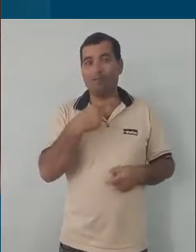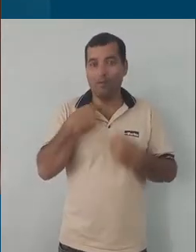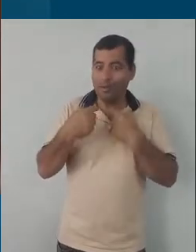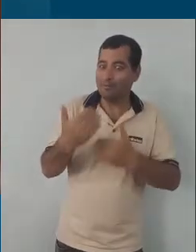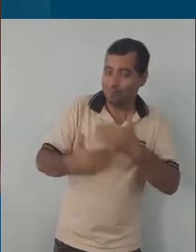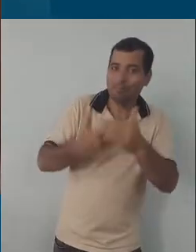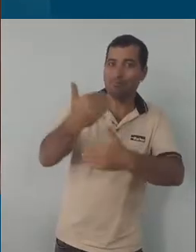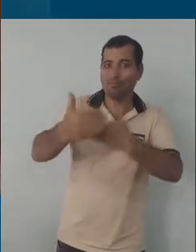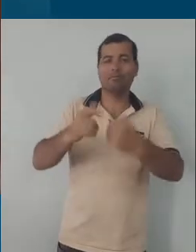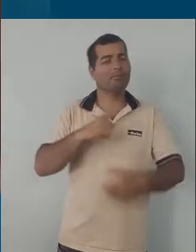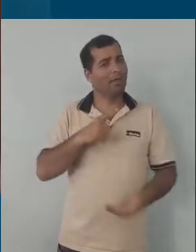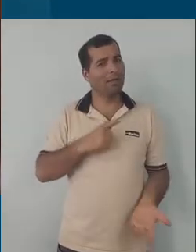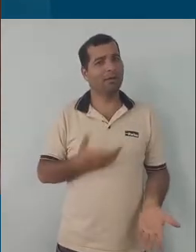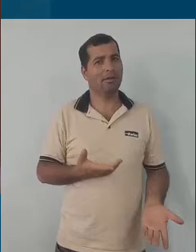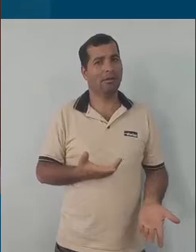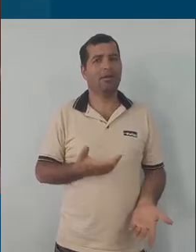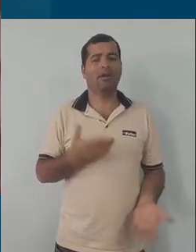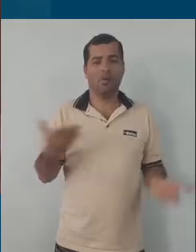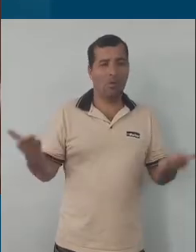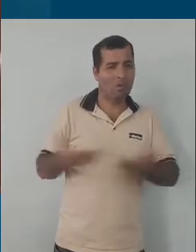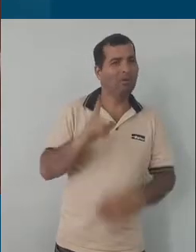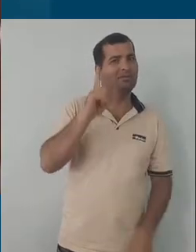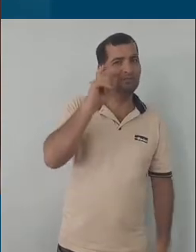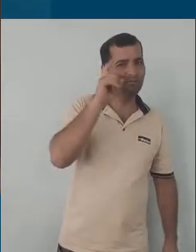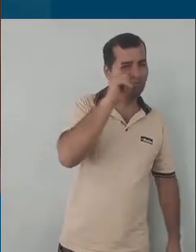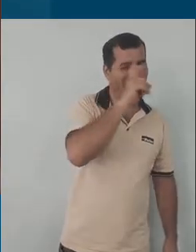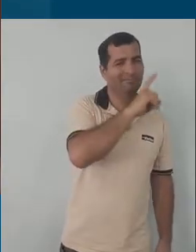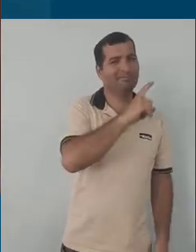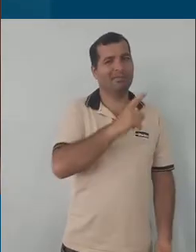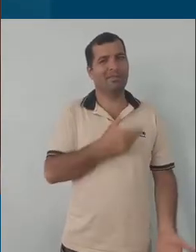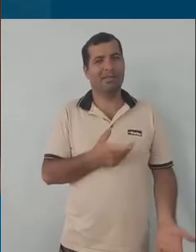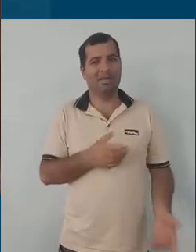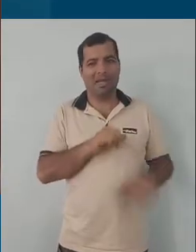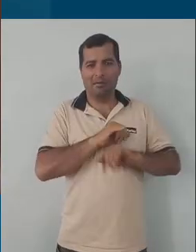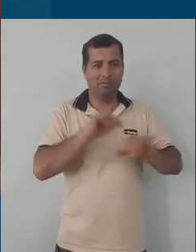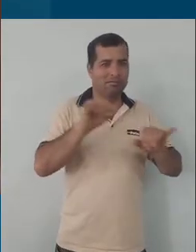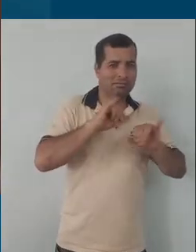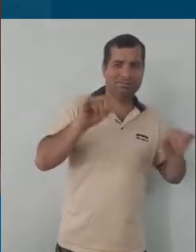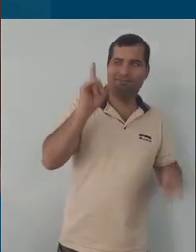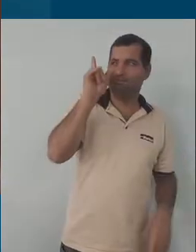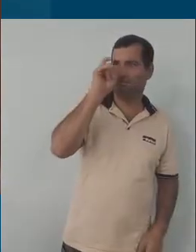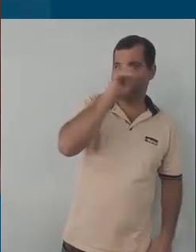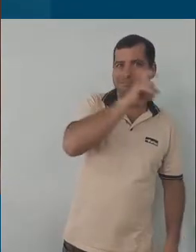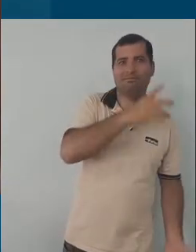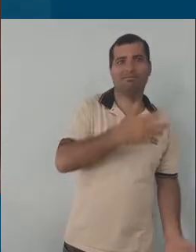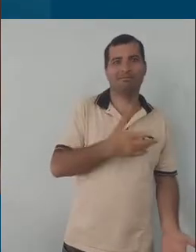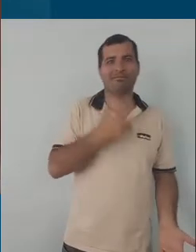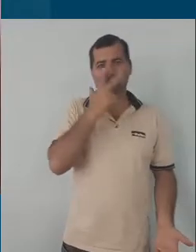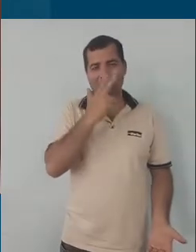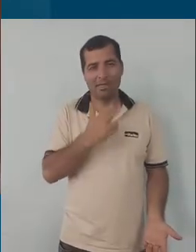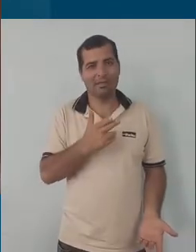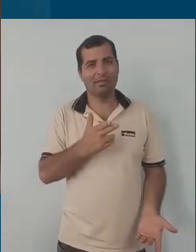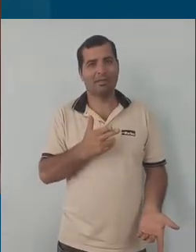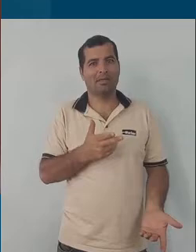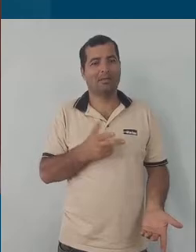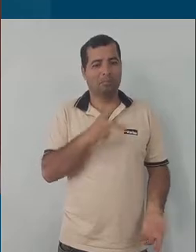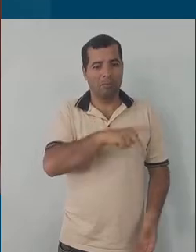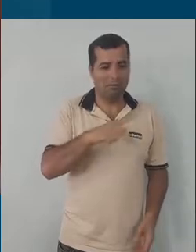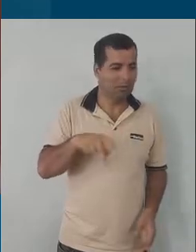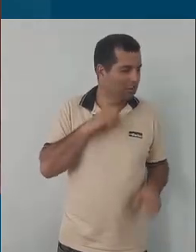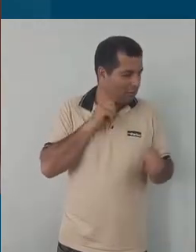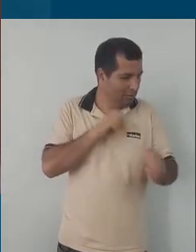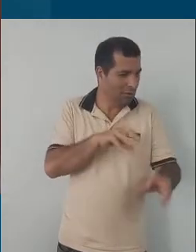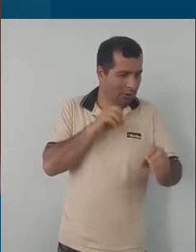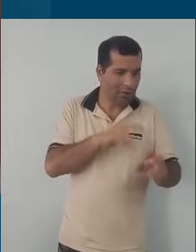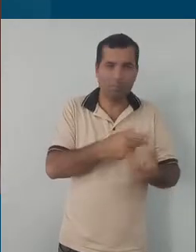está, de verdade, é difícil, né? Com tanta informação fora, a escola ter um professor dando uma aula